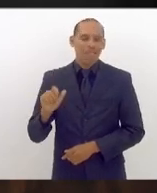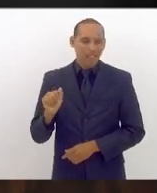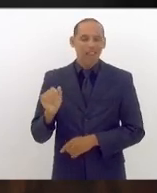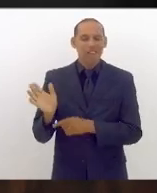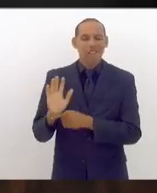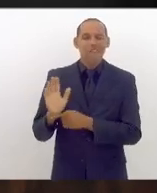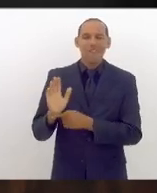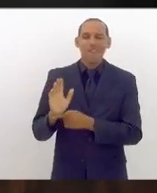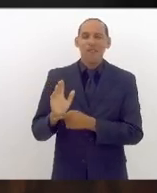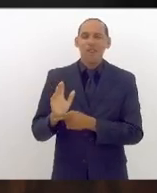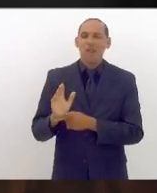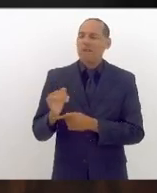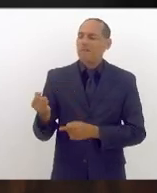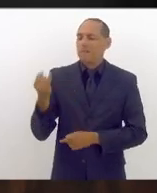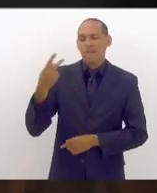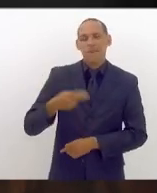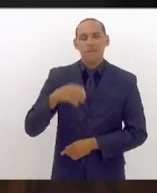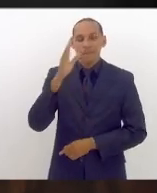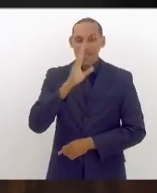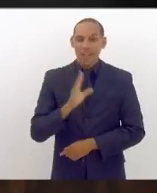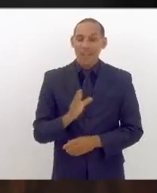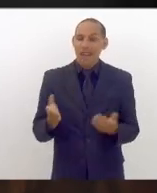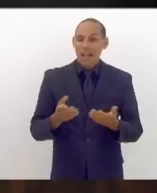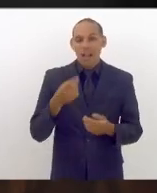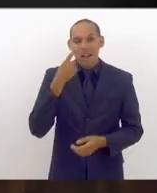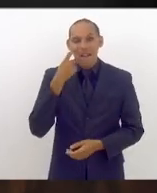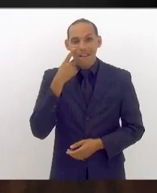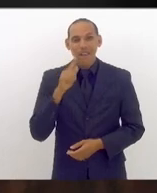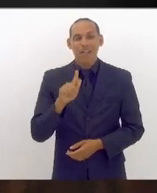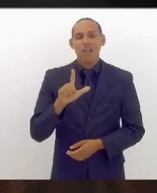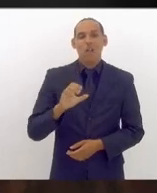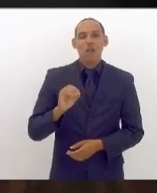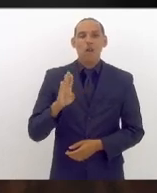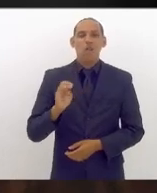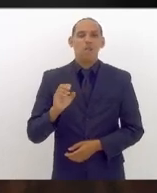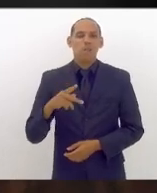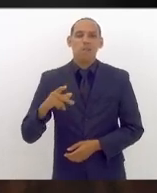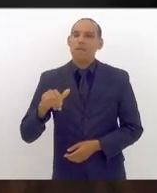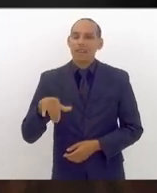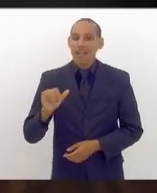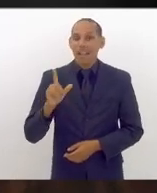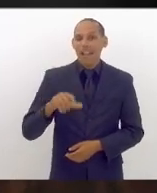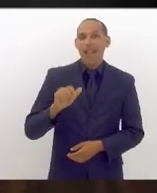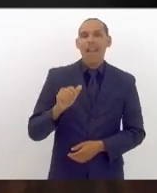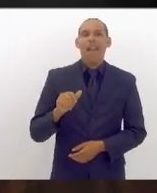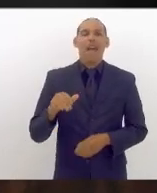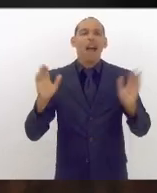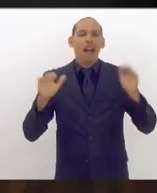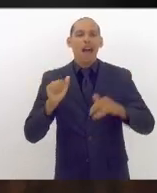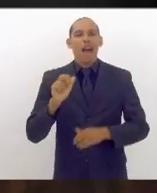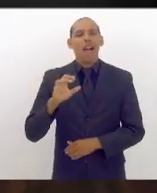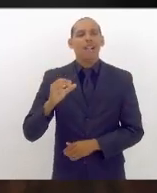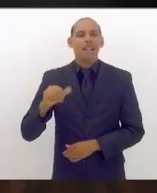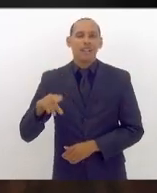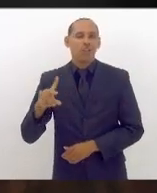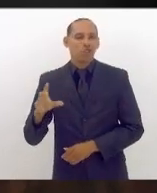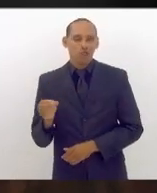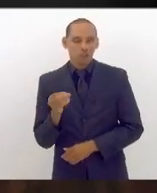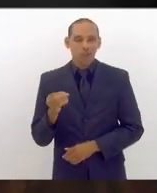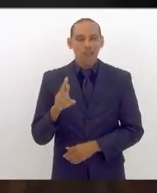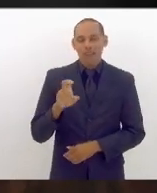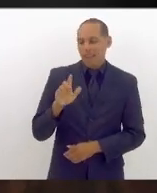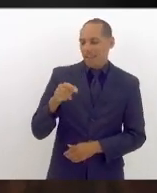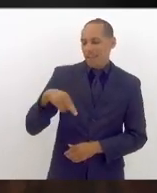esse fenômeno que todos assistiram no Globo Play que Arcanjo renegado um Arcanjo renegado 2 eu tenho certeza